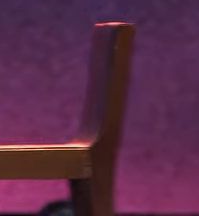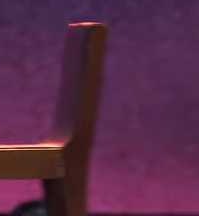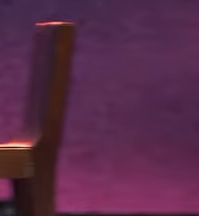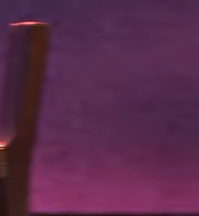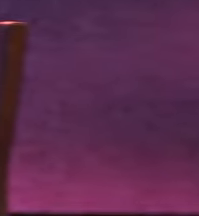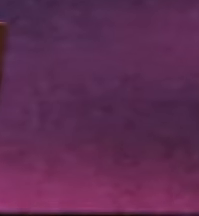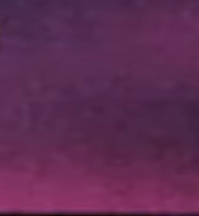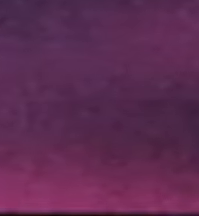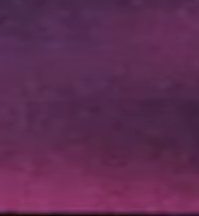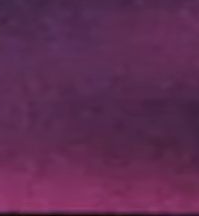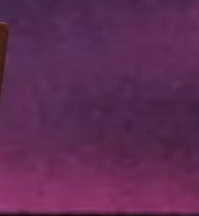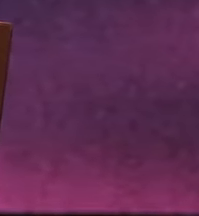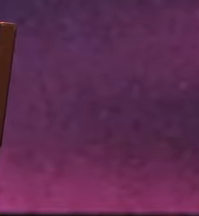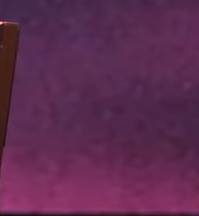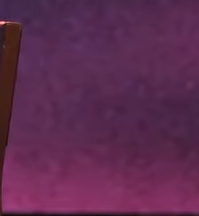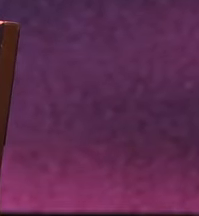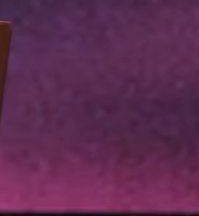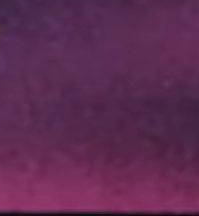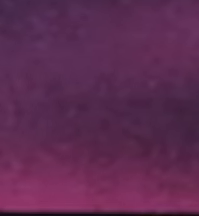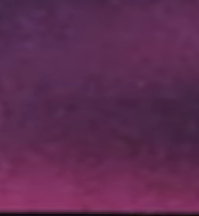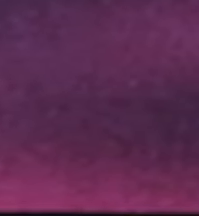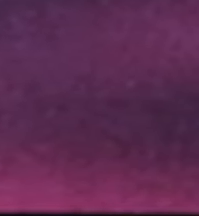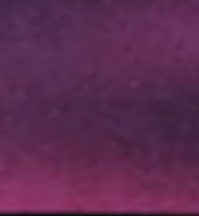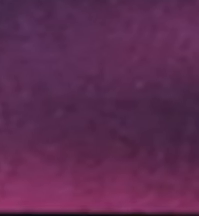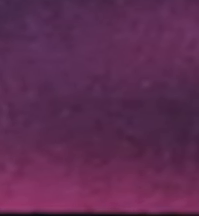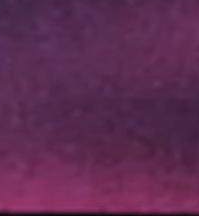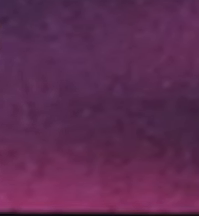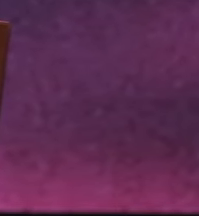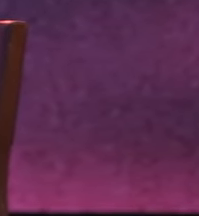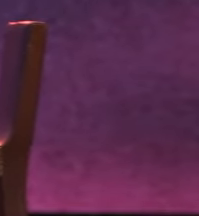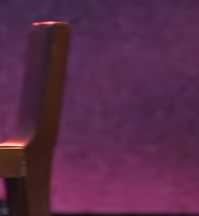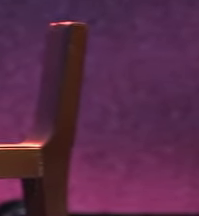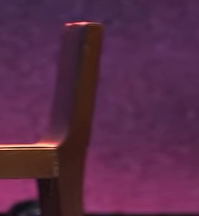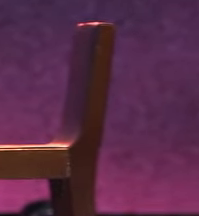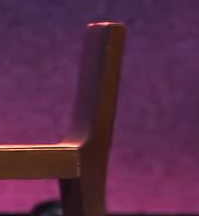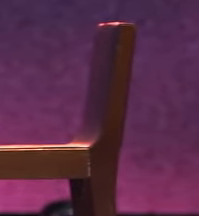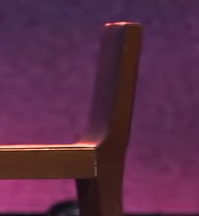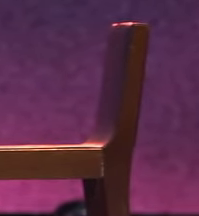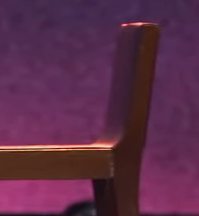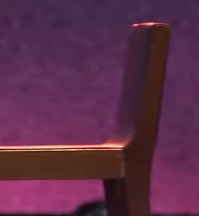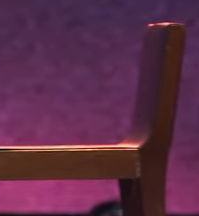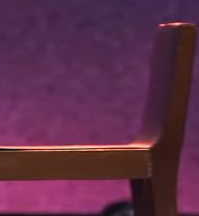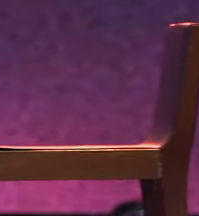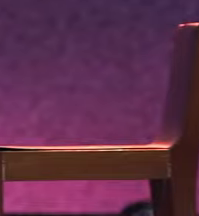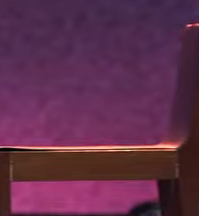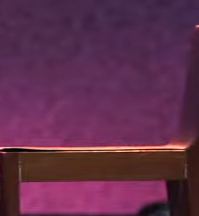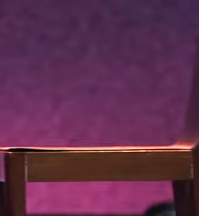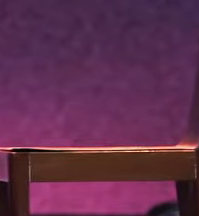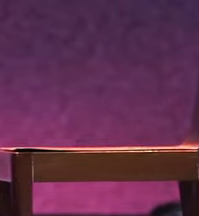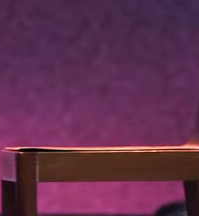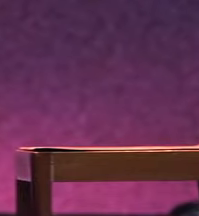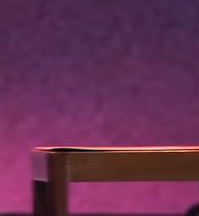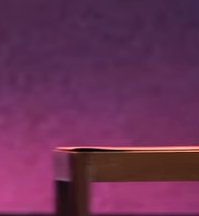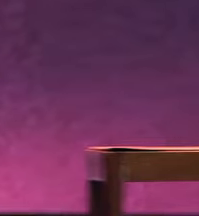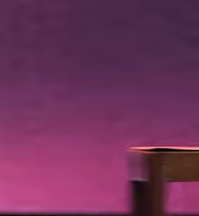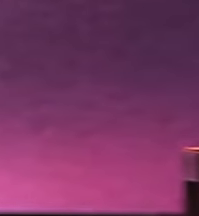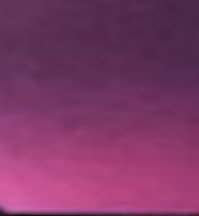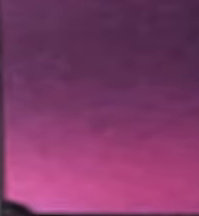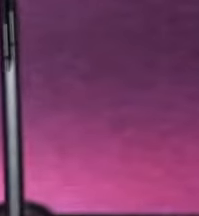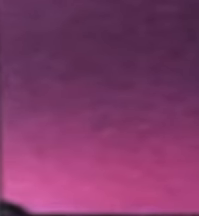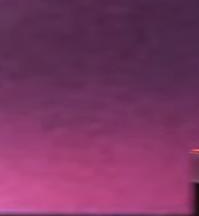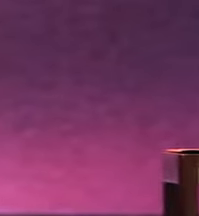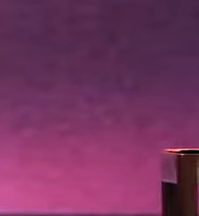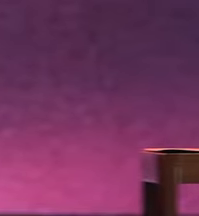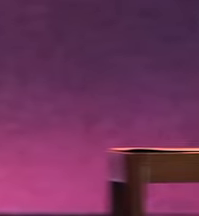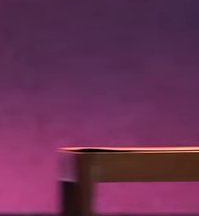coisas de lado né deixar de comer algumas coisas deixar de comer outras coisas eu por exemplo eu não sou eu não como